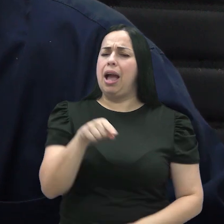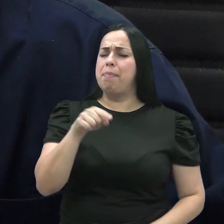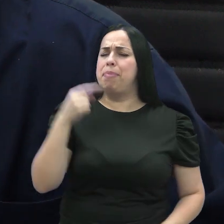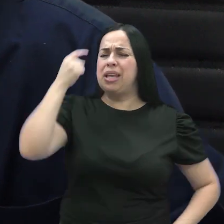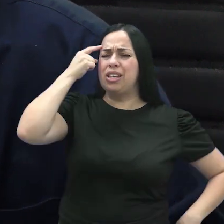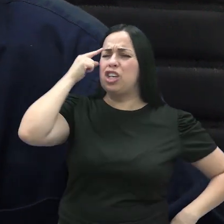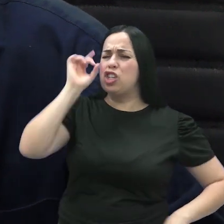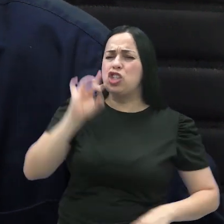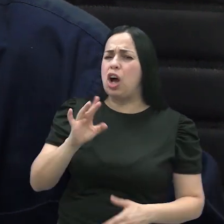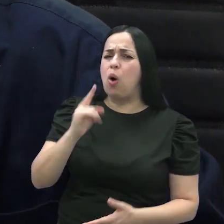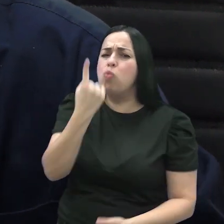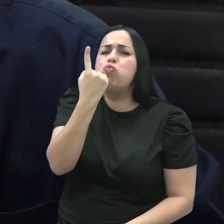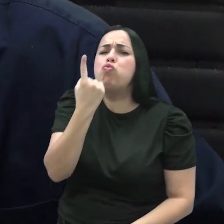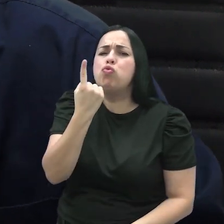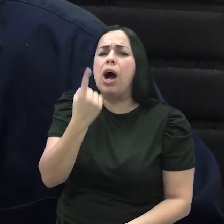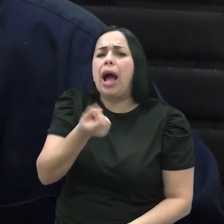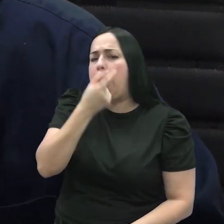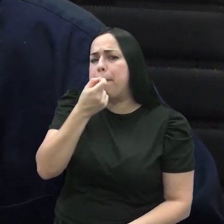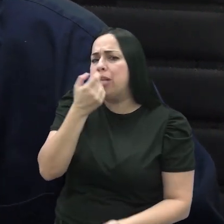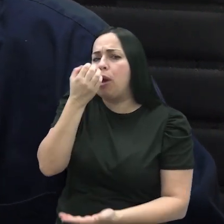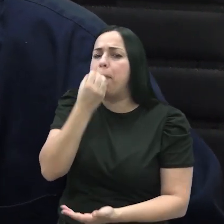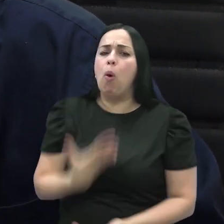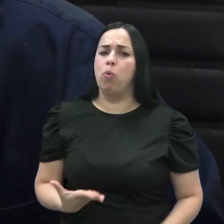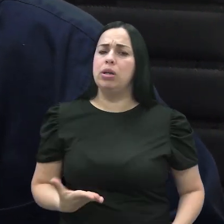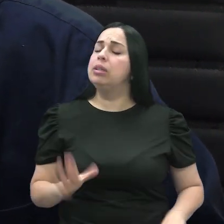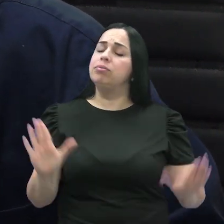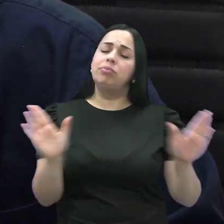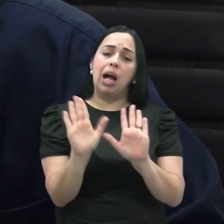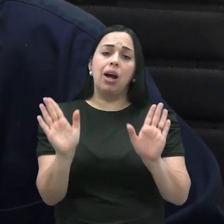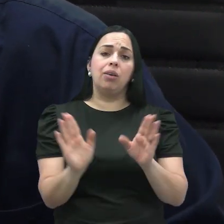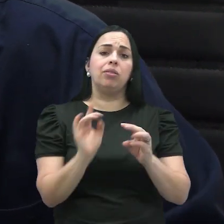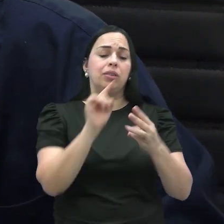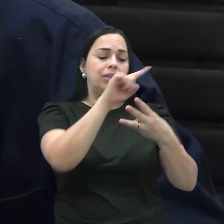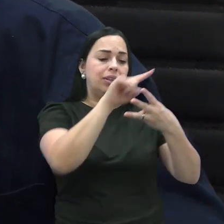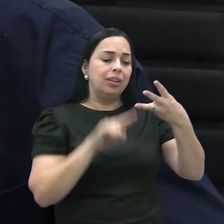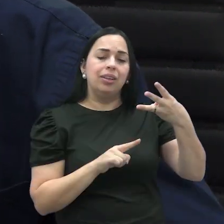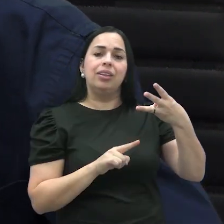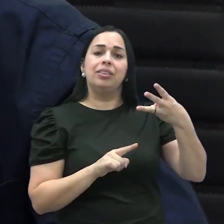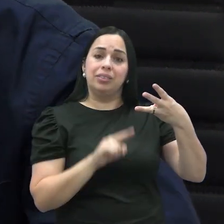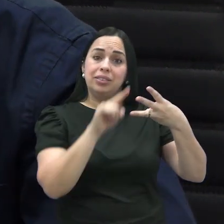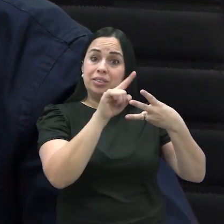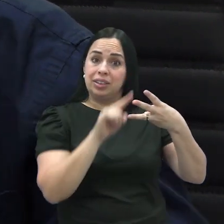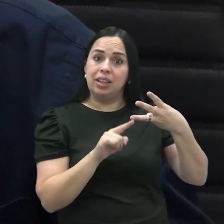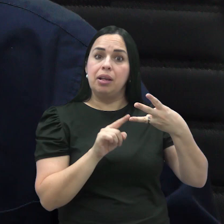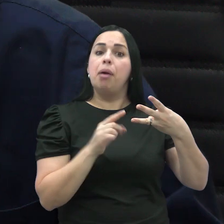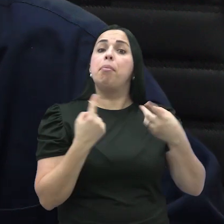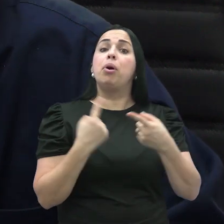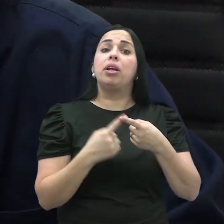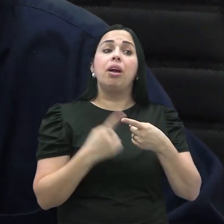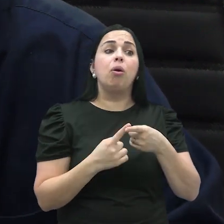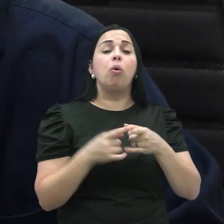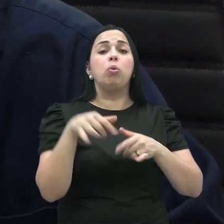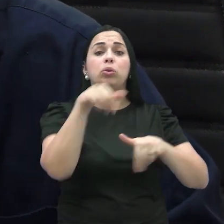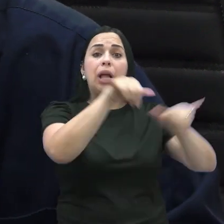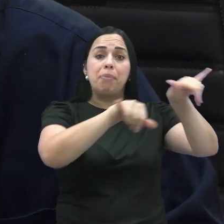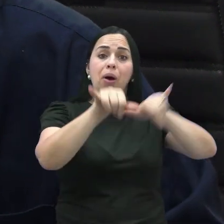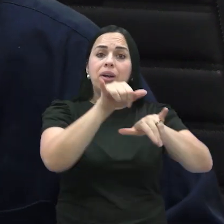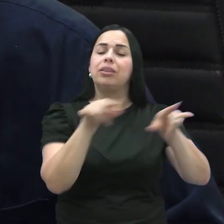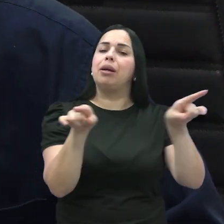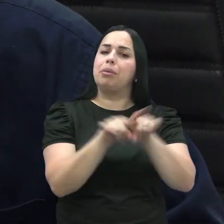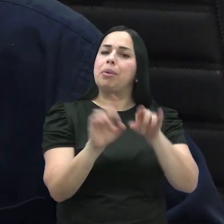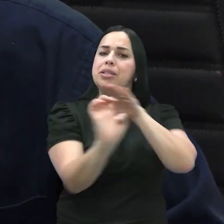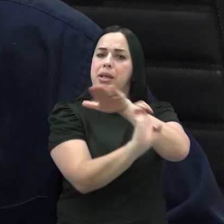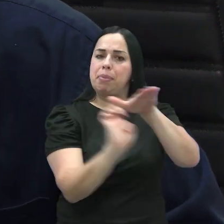começa a acreditar só naquele medicamento, sendo que a fórmula é a mesma. E aí a gente não fala nem de genérico, a gente fala de laboratórios